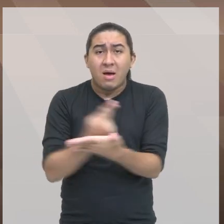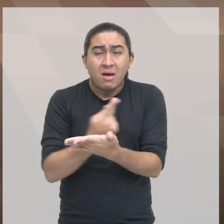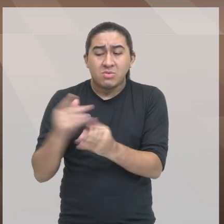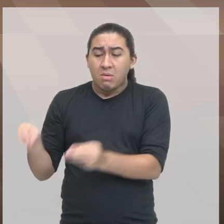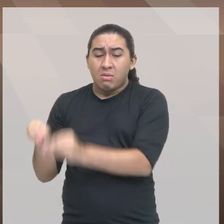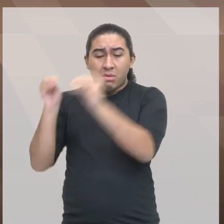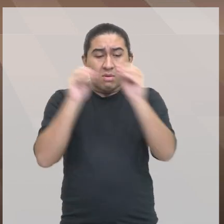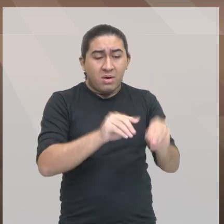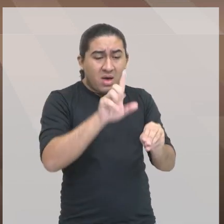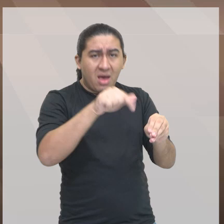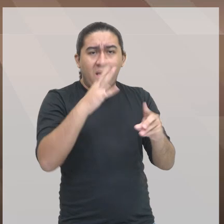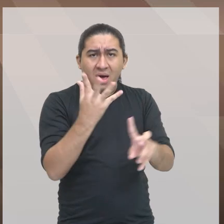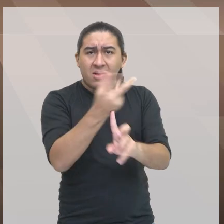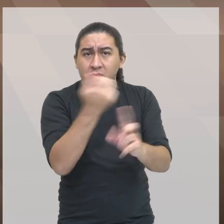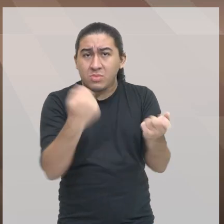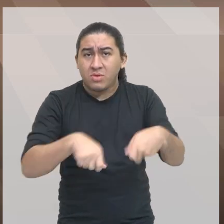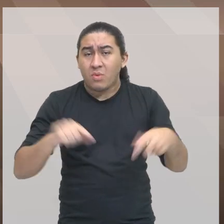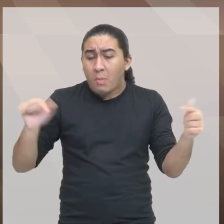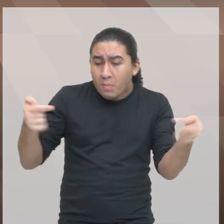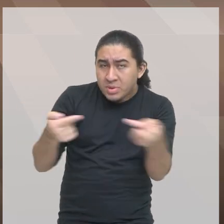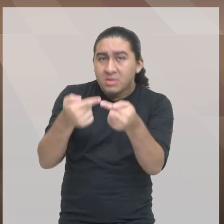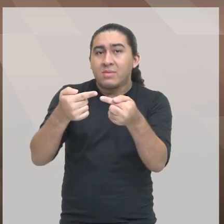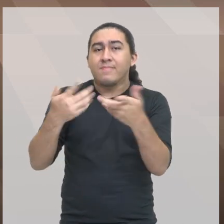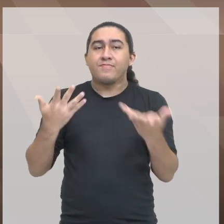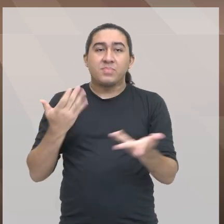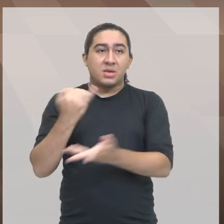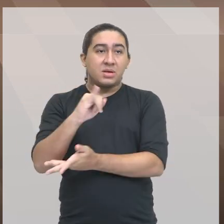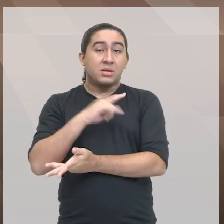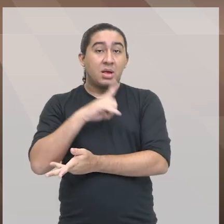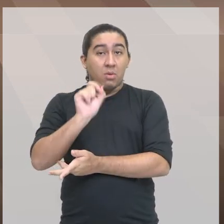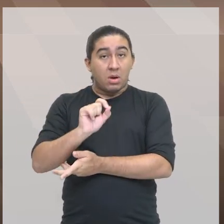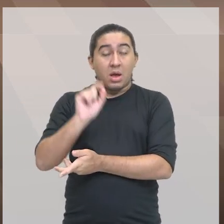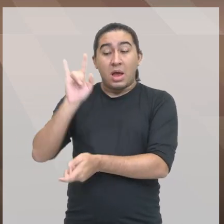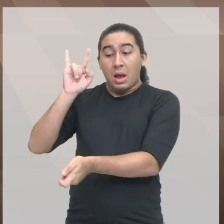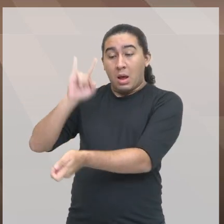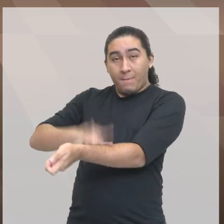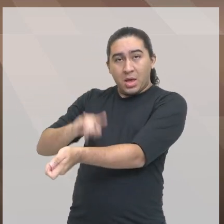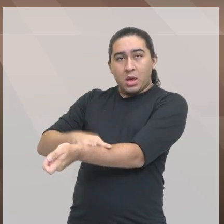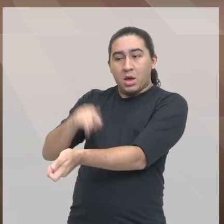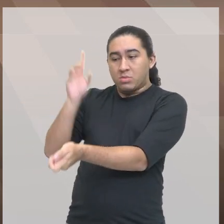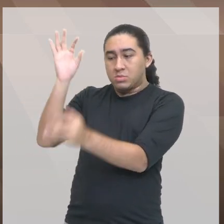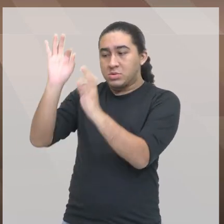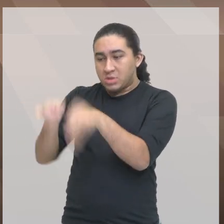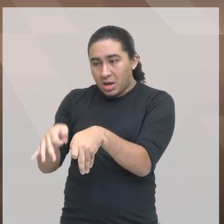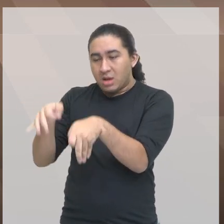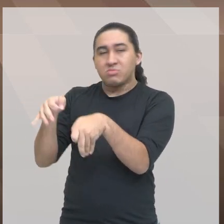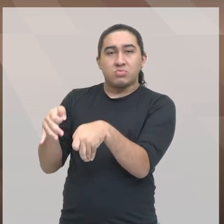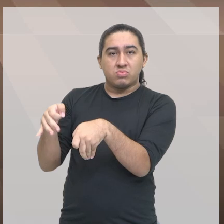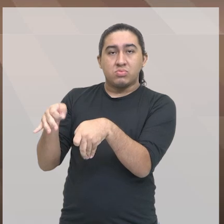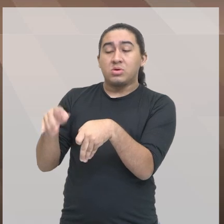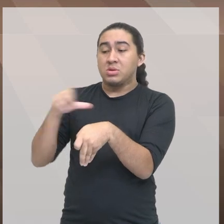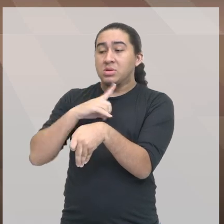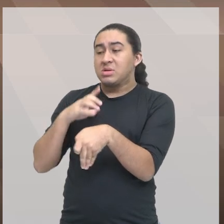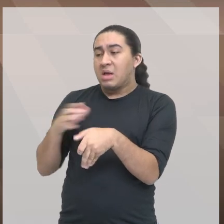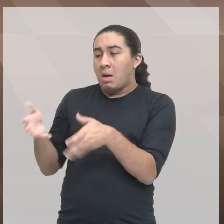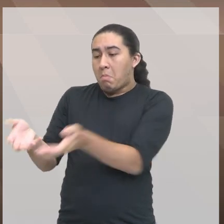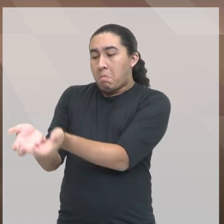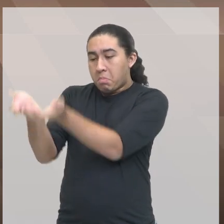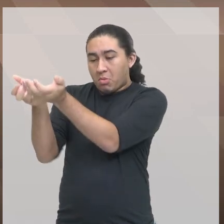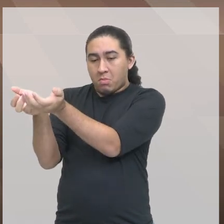arte ou não é? Então, ao tirar um objeto, né, do seu local cotidiano, por exemplo, o banheiro, e colocar